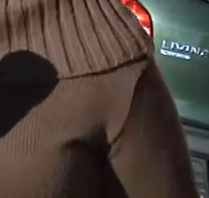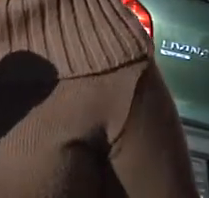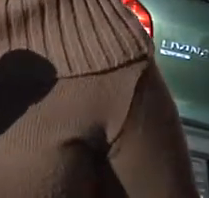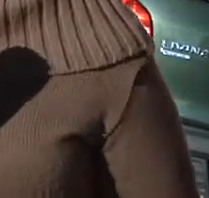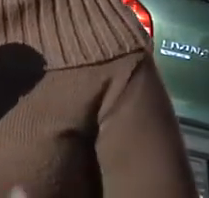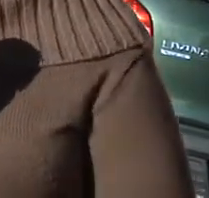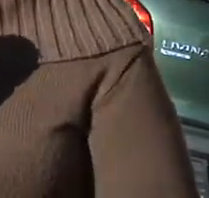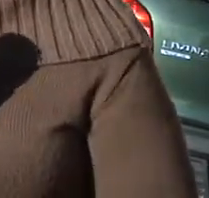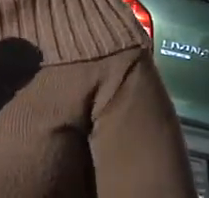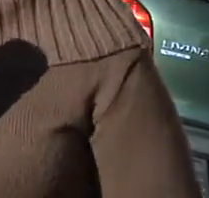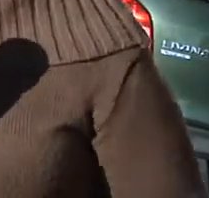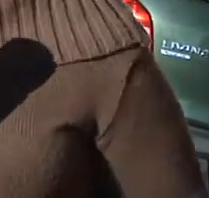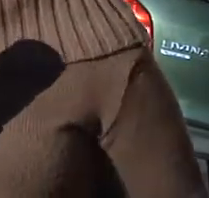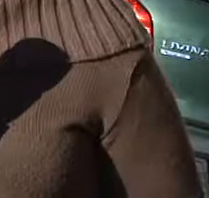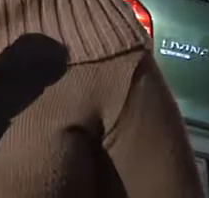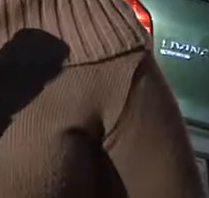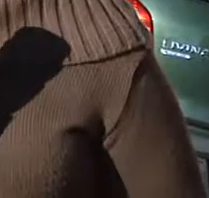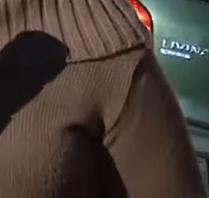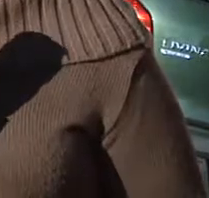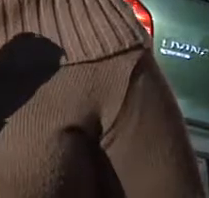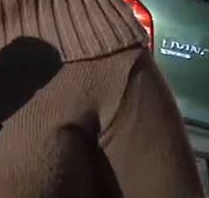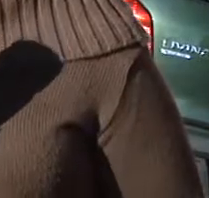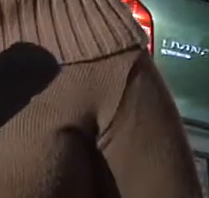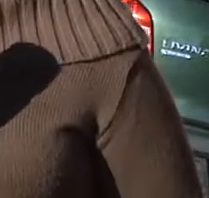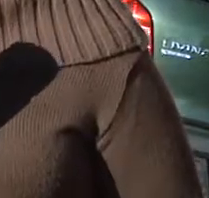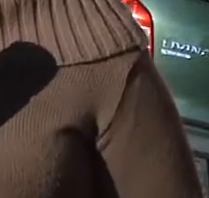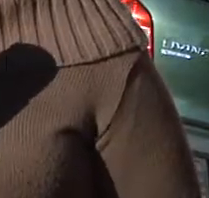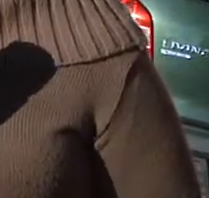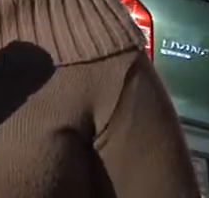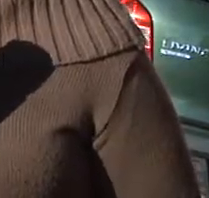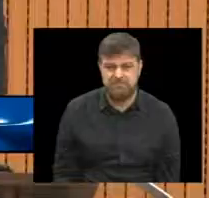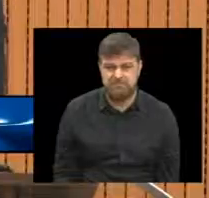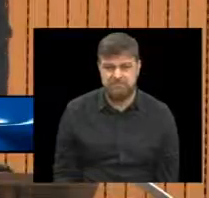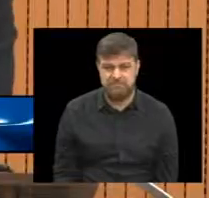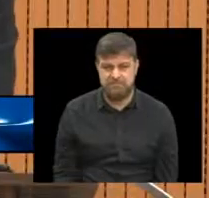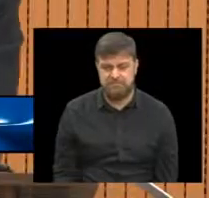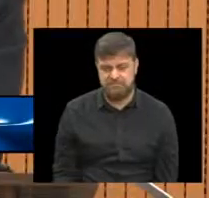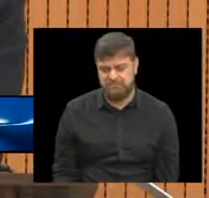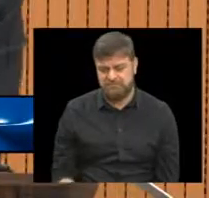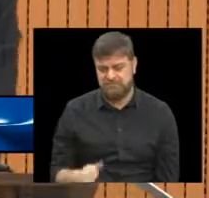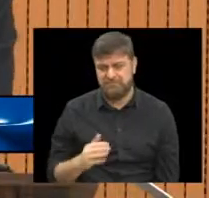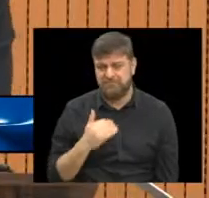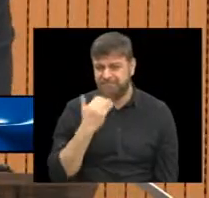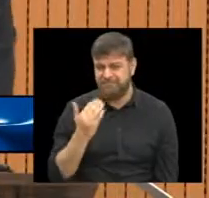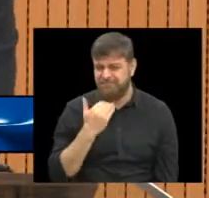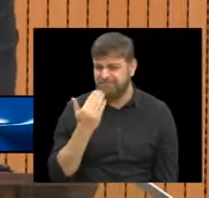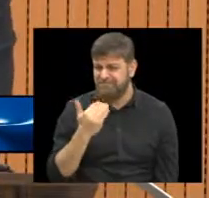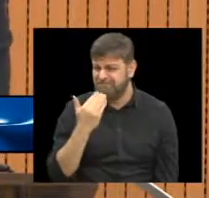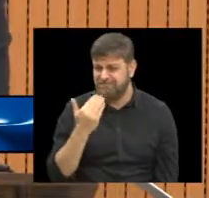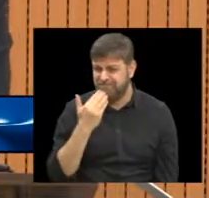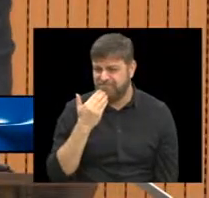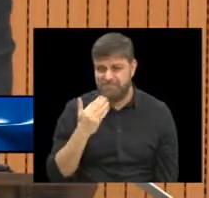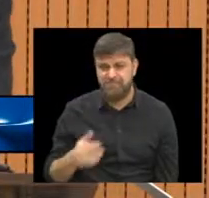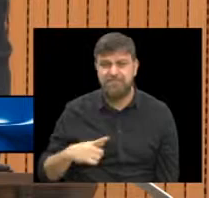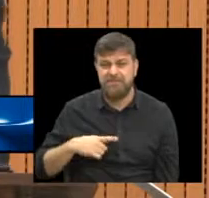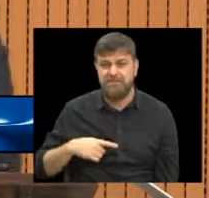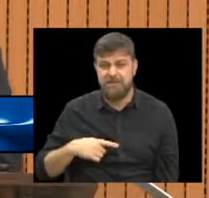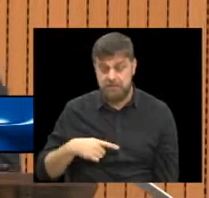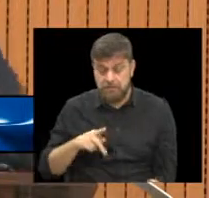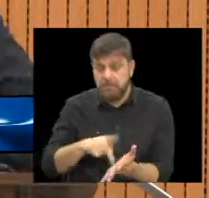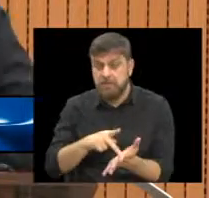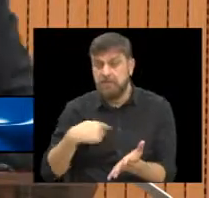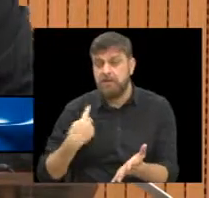alguns vereadores falaram sobre a paralisação dos caminhoneiros. Mas no fundo dessa questão, na verdade, o que nós